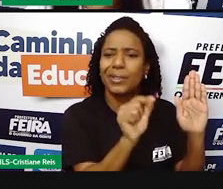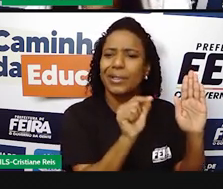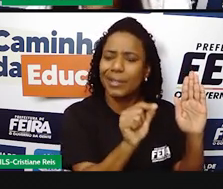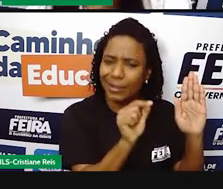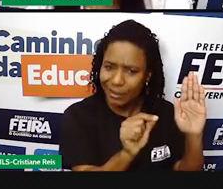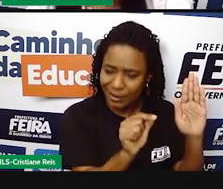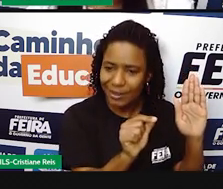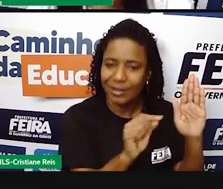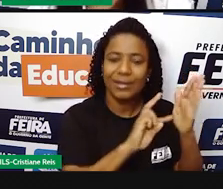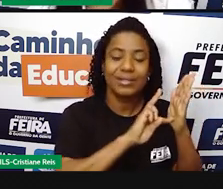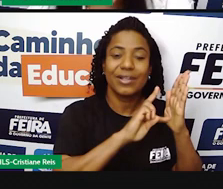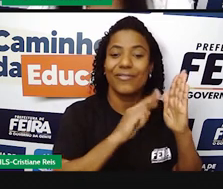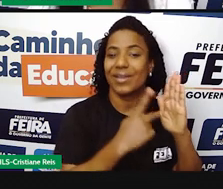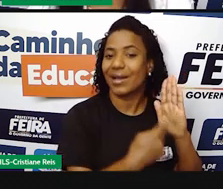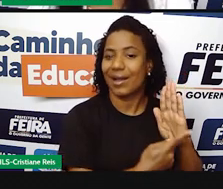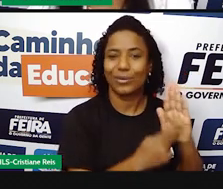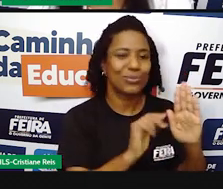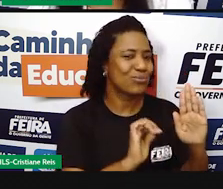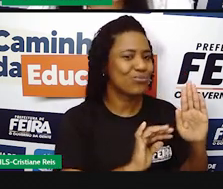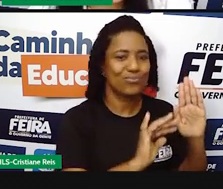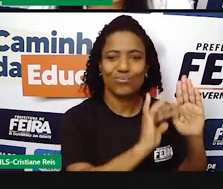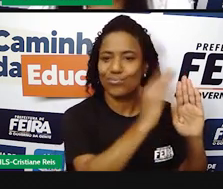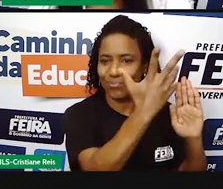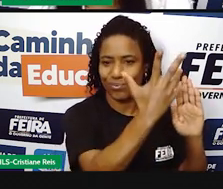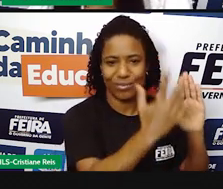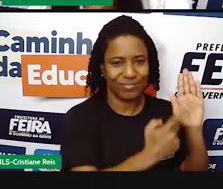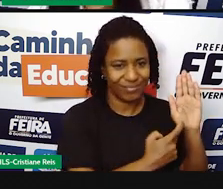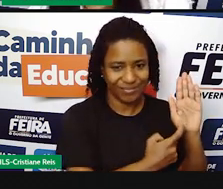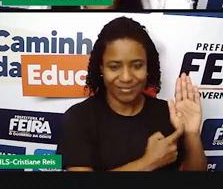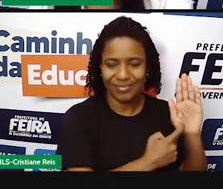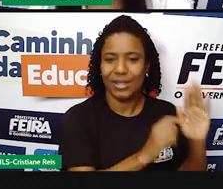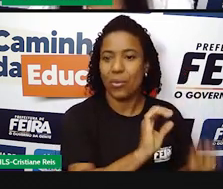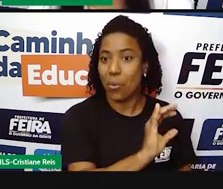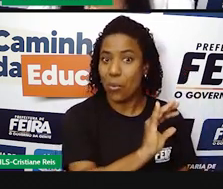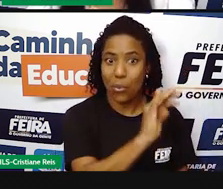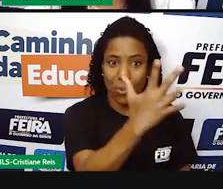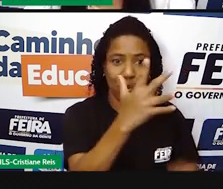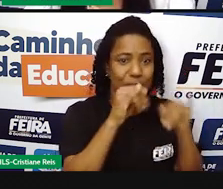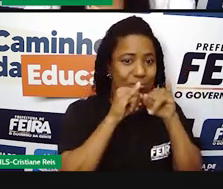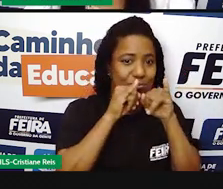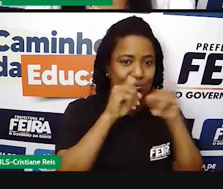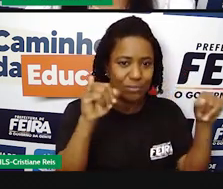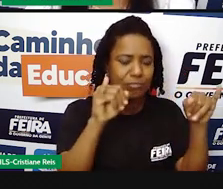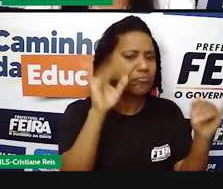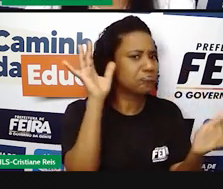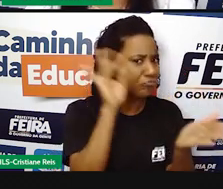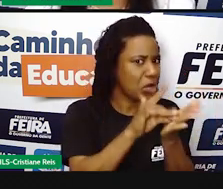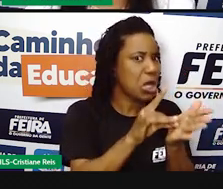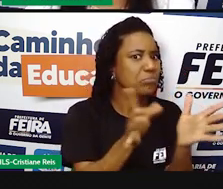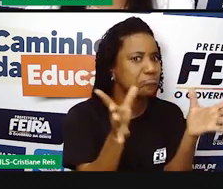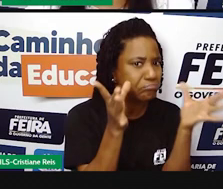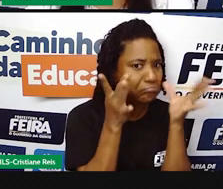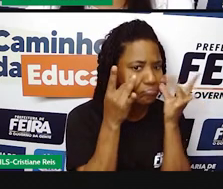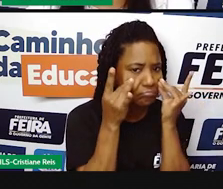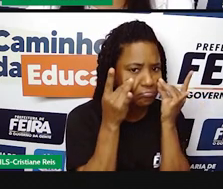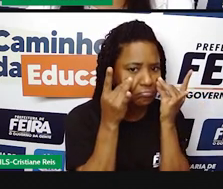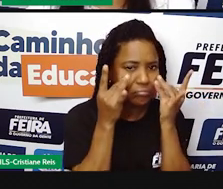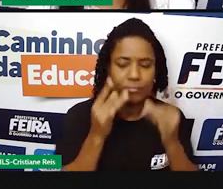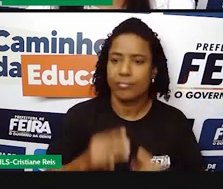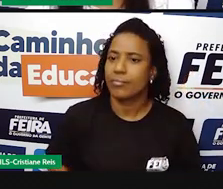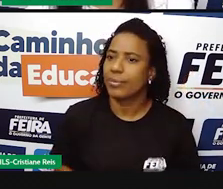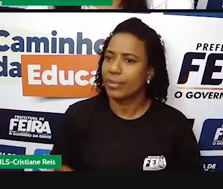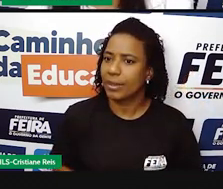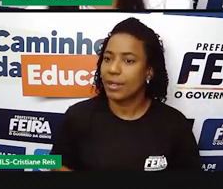ela significa um fato ocorrido, fato real, né? Um fato palpável. A